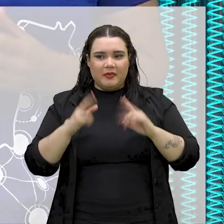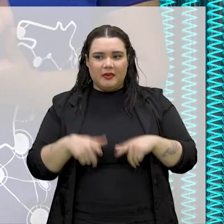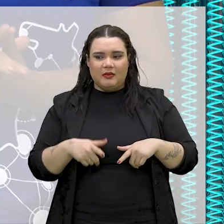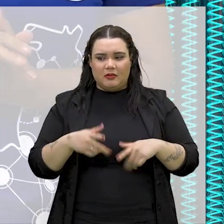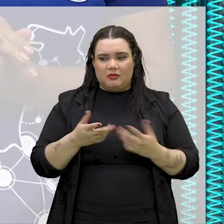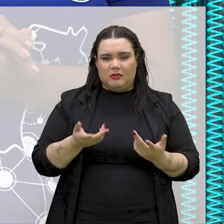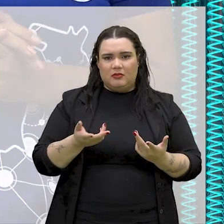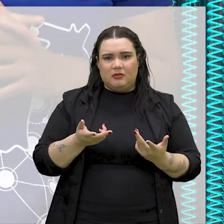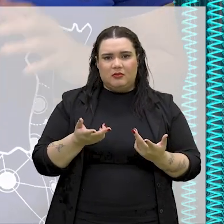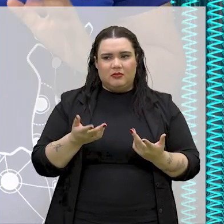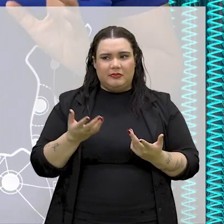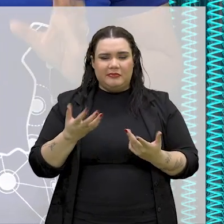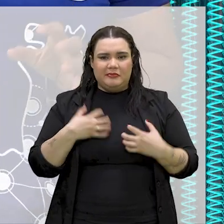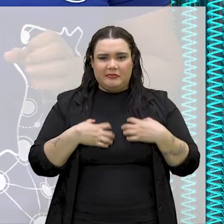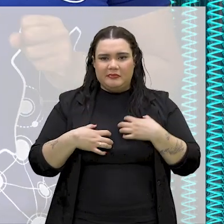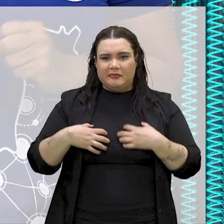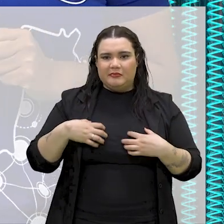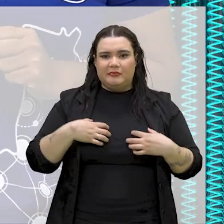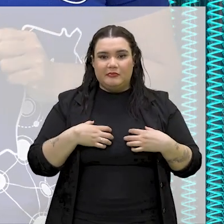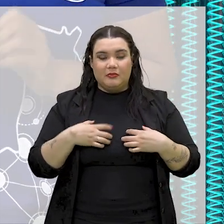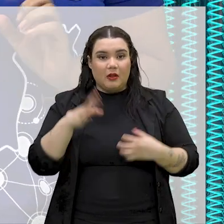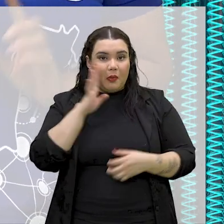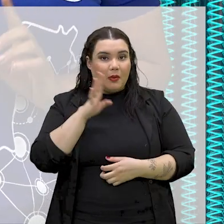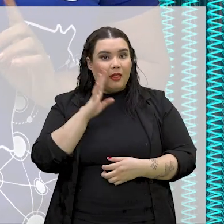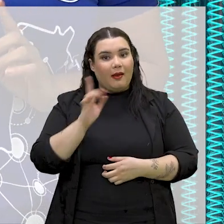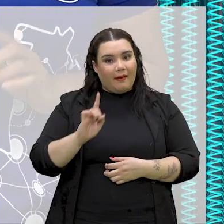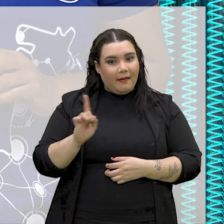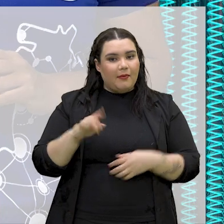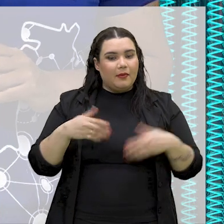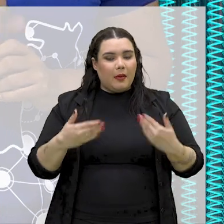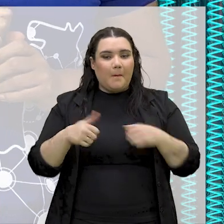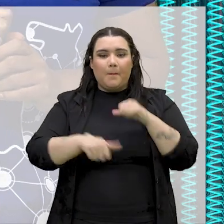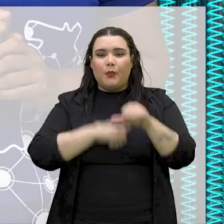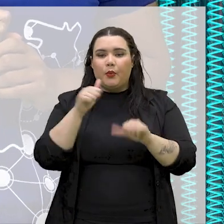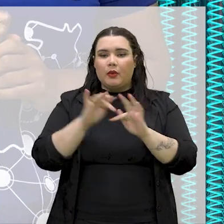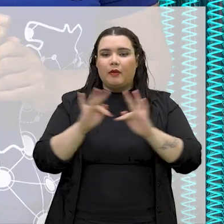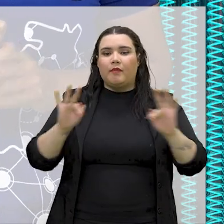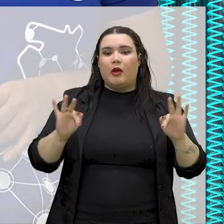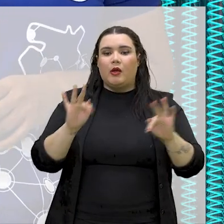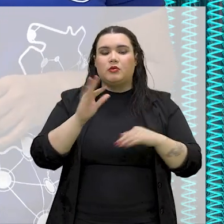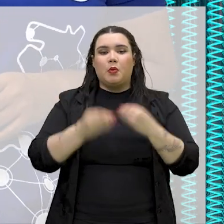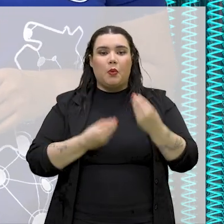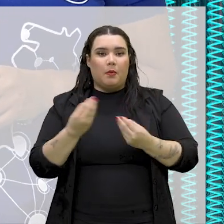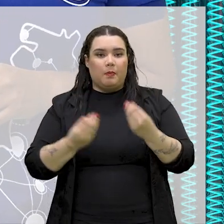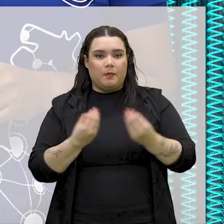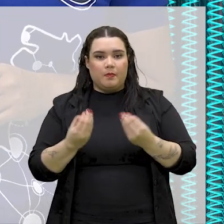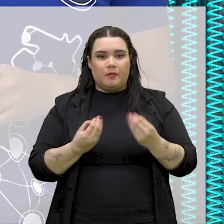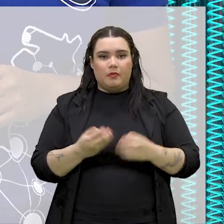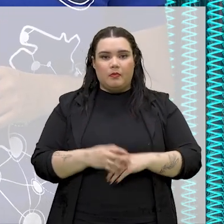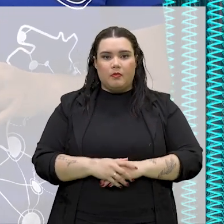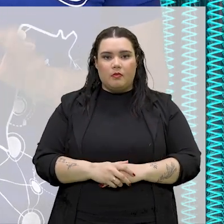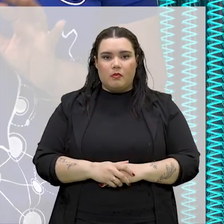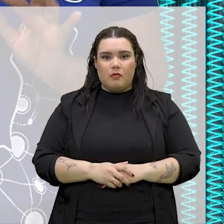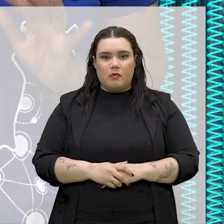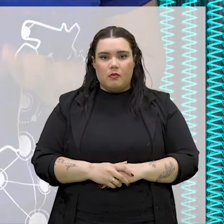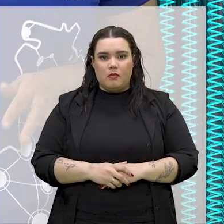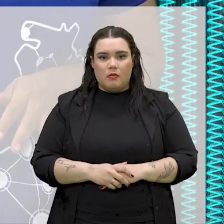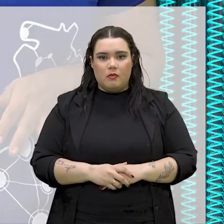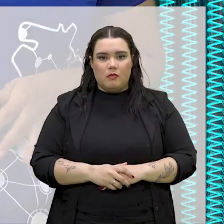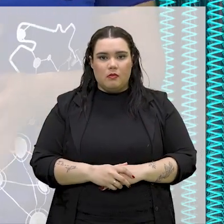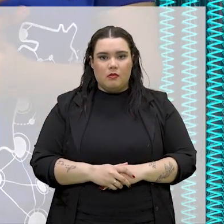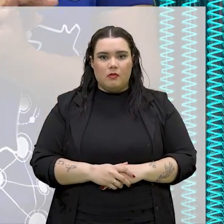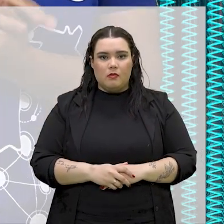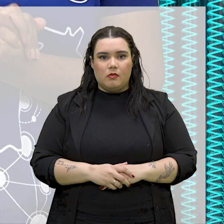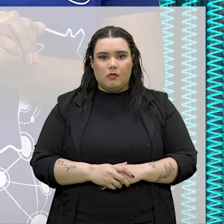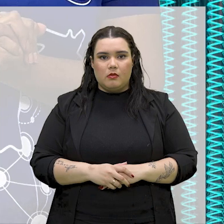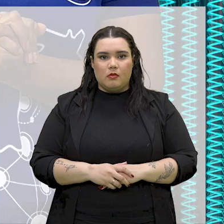poxa, né? Então, não é legal falar assim. O que você vai fazer? Usar um verbo modal. Can you do it